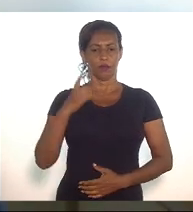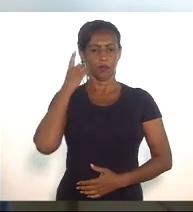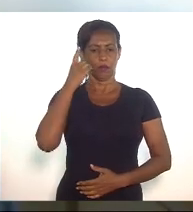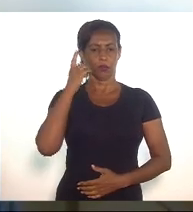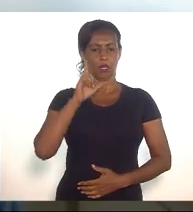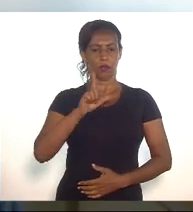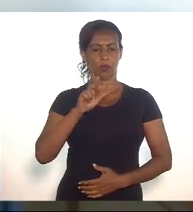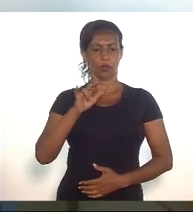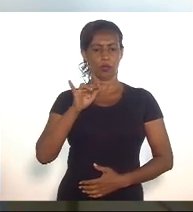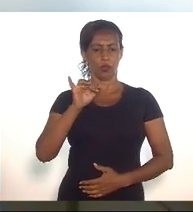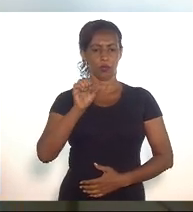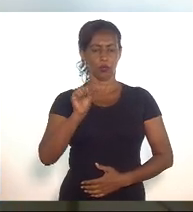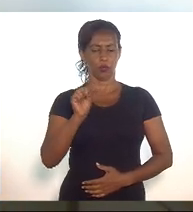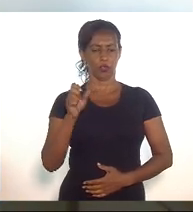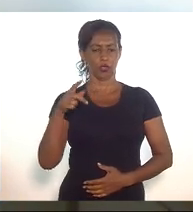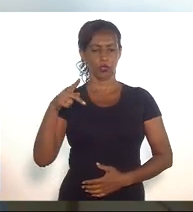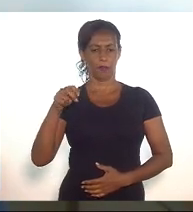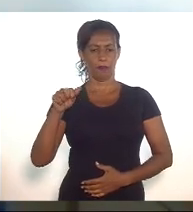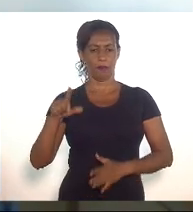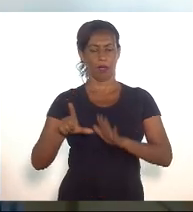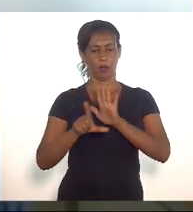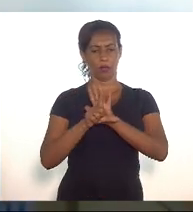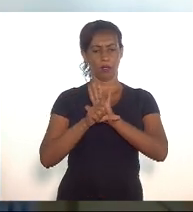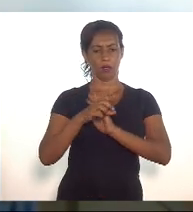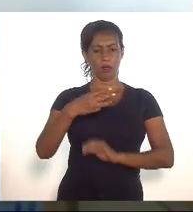Luiz Paulo, e o projeto de lei